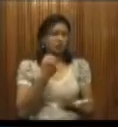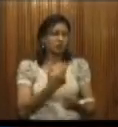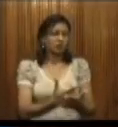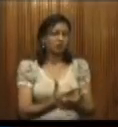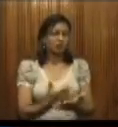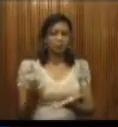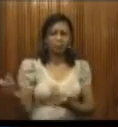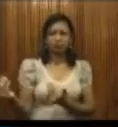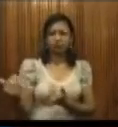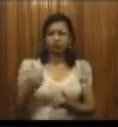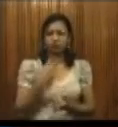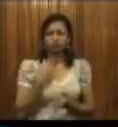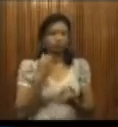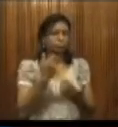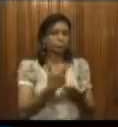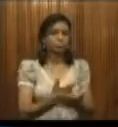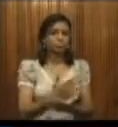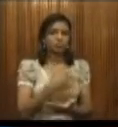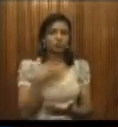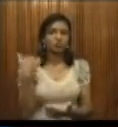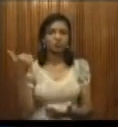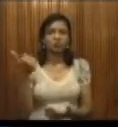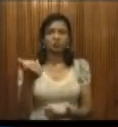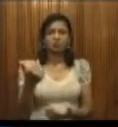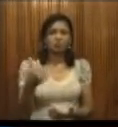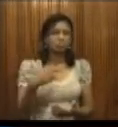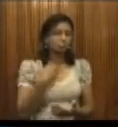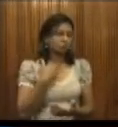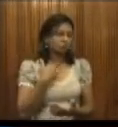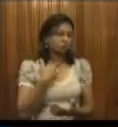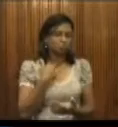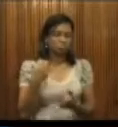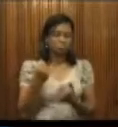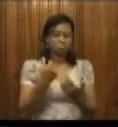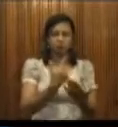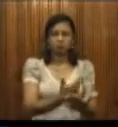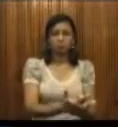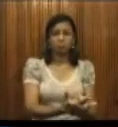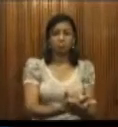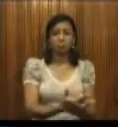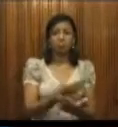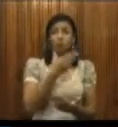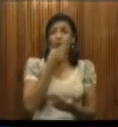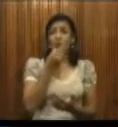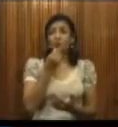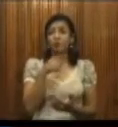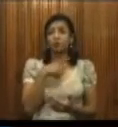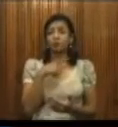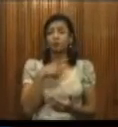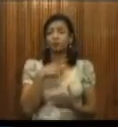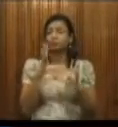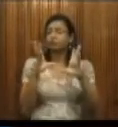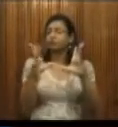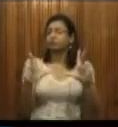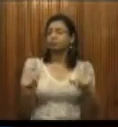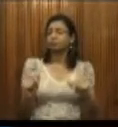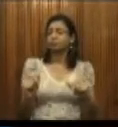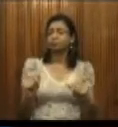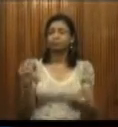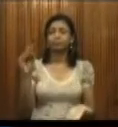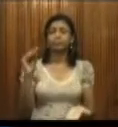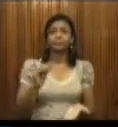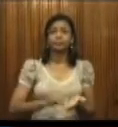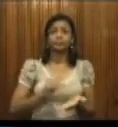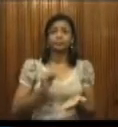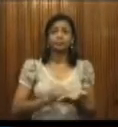status social não compra e nada disso substitui. Esse homem tinha tudo, mas mesmo tendo isso tudo, havia